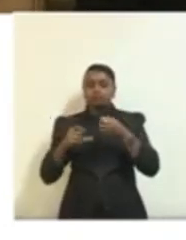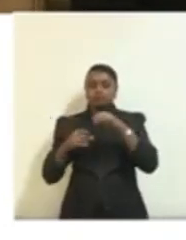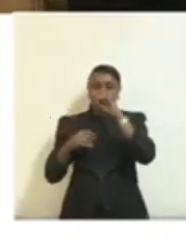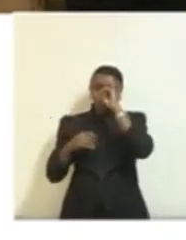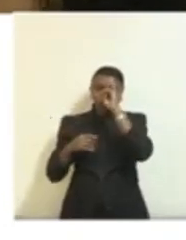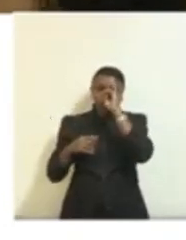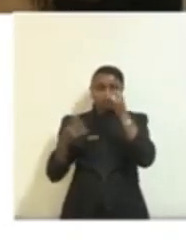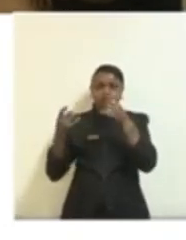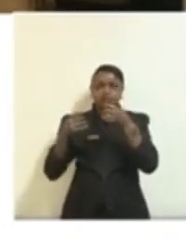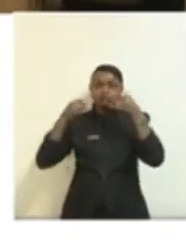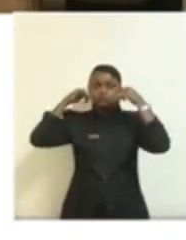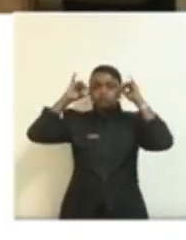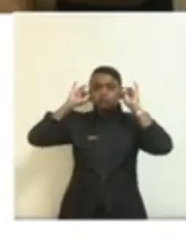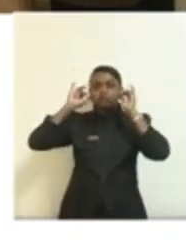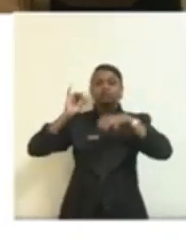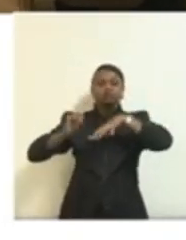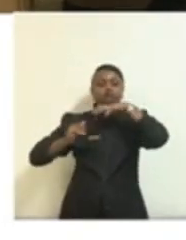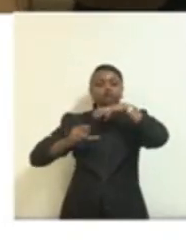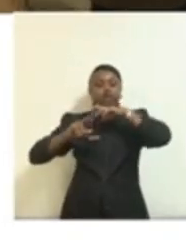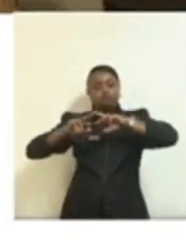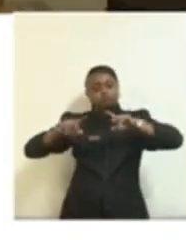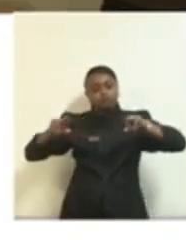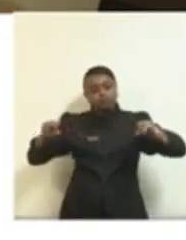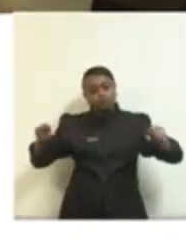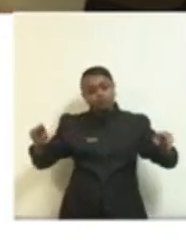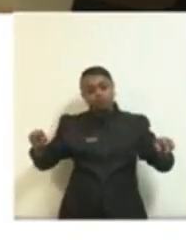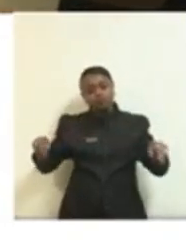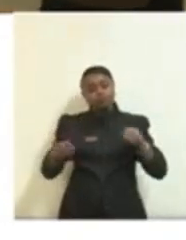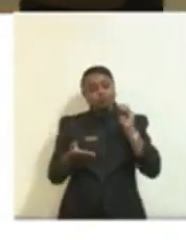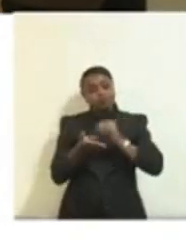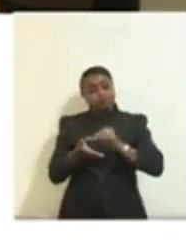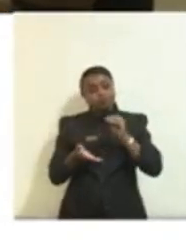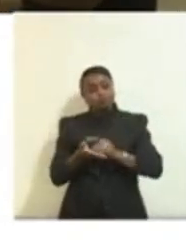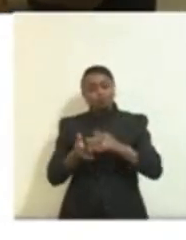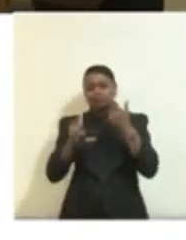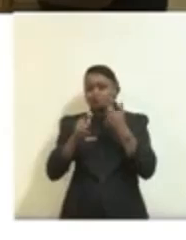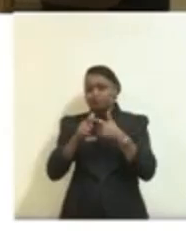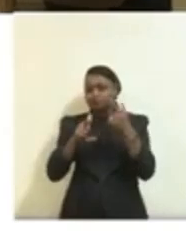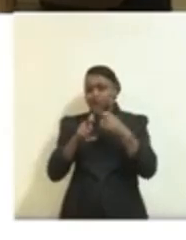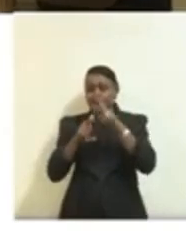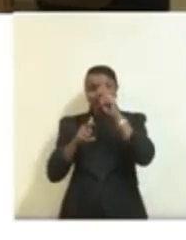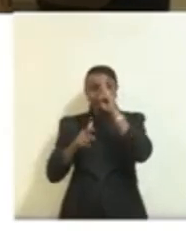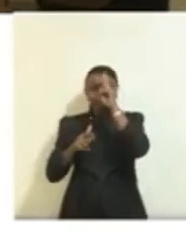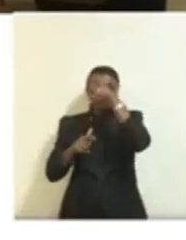de biodiversidade, o que acontece, qual é o impacto, e também avaliar